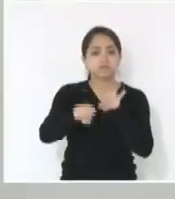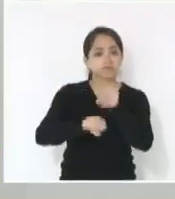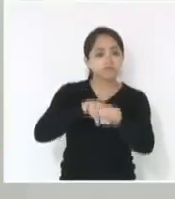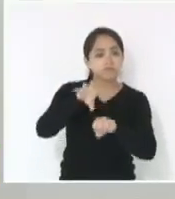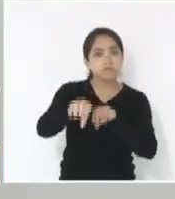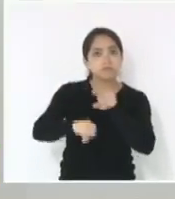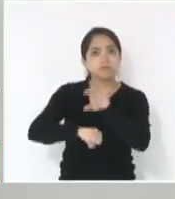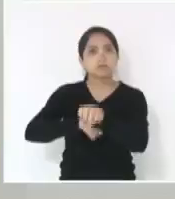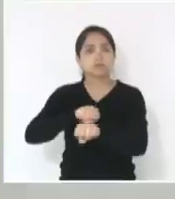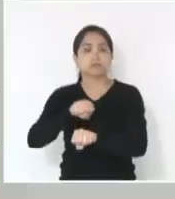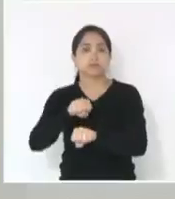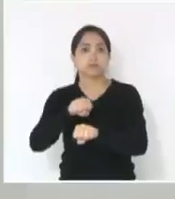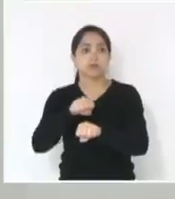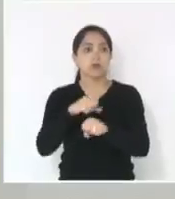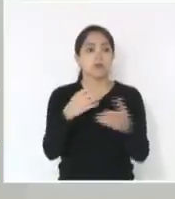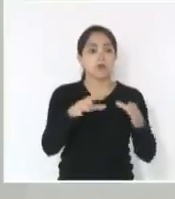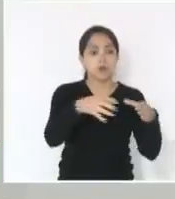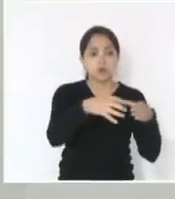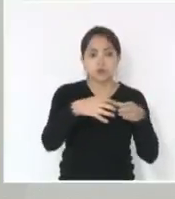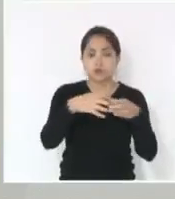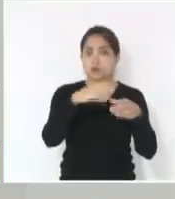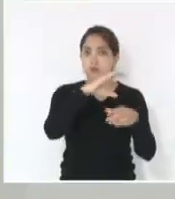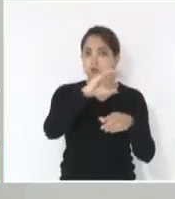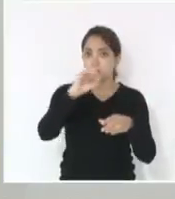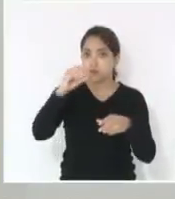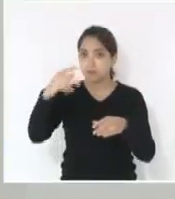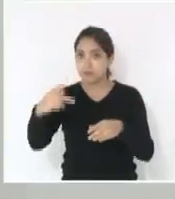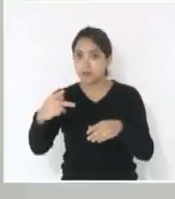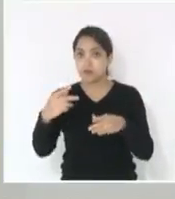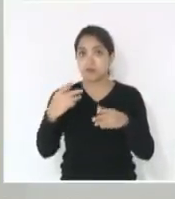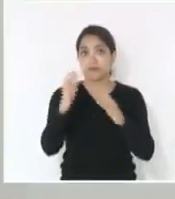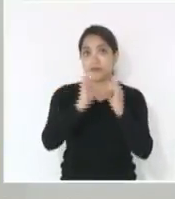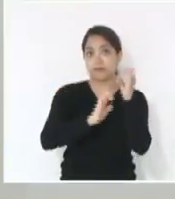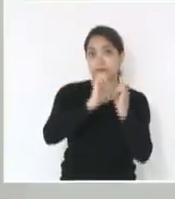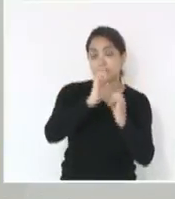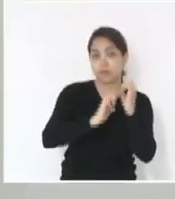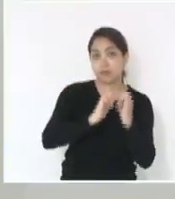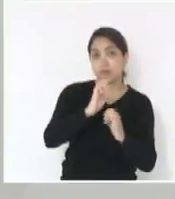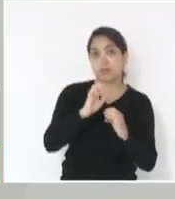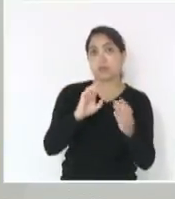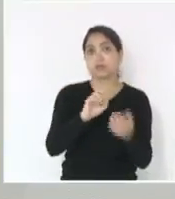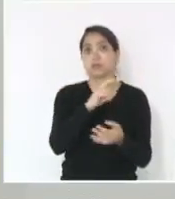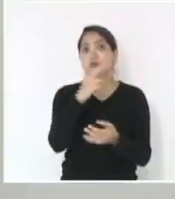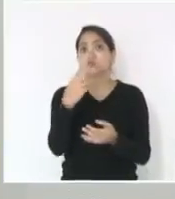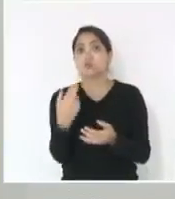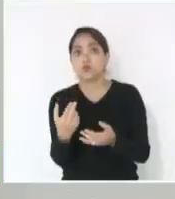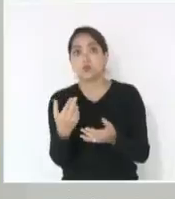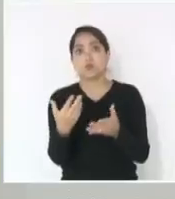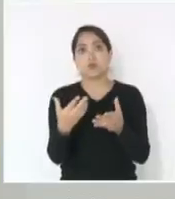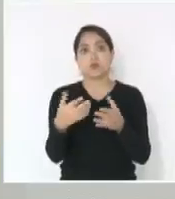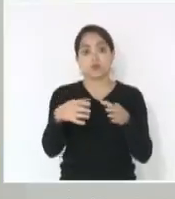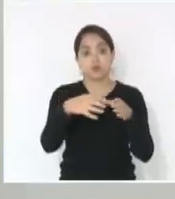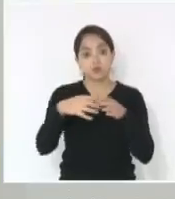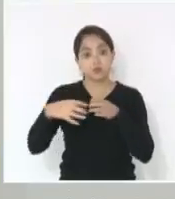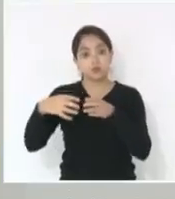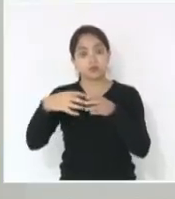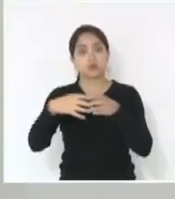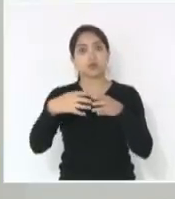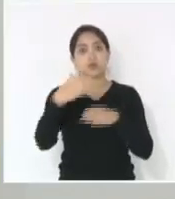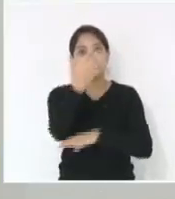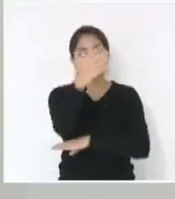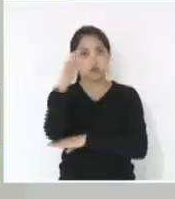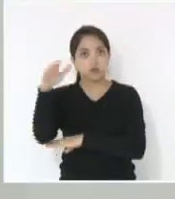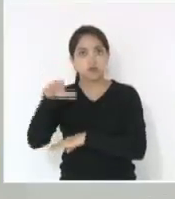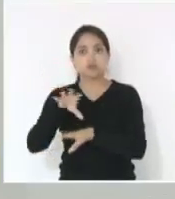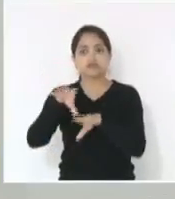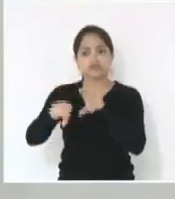ou seja, por cooperativas, ou seja, por empresas, ou seja, por agentes ambientais, que a gente chama os catadores